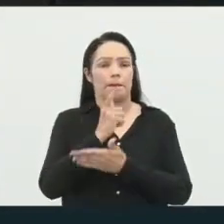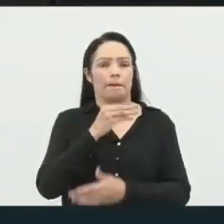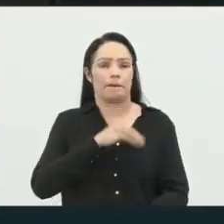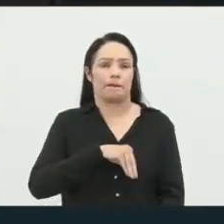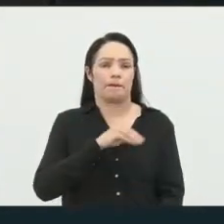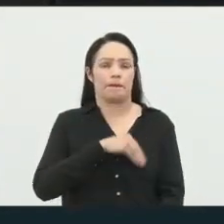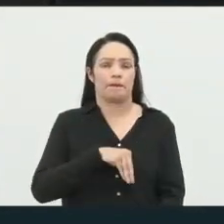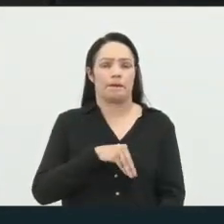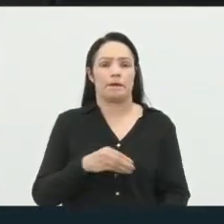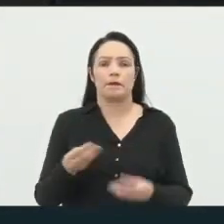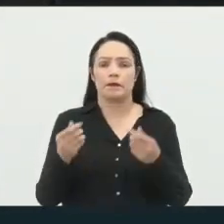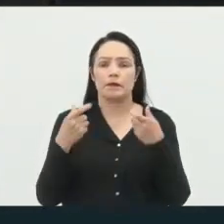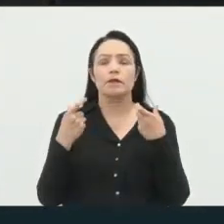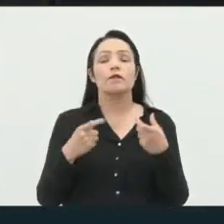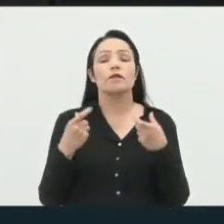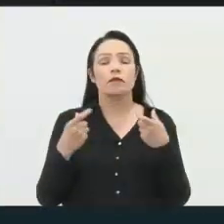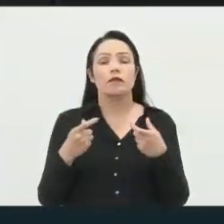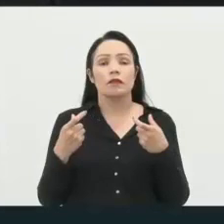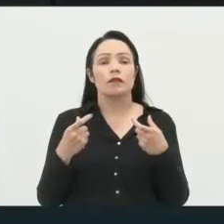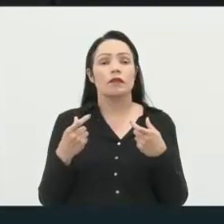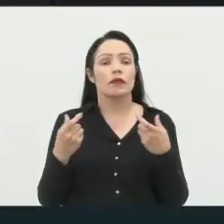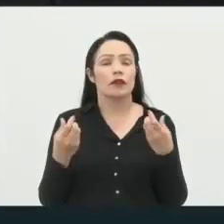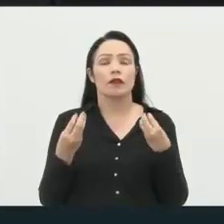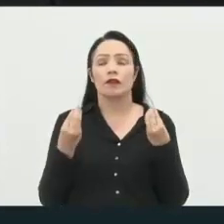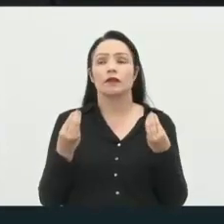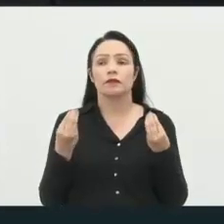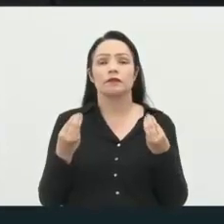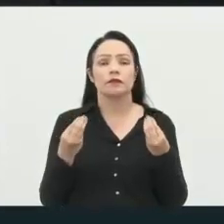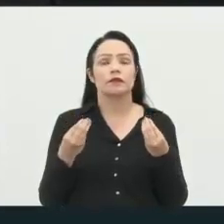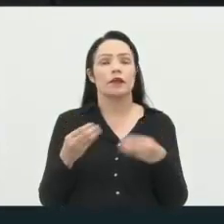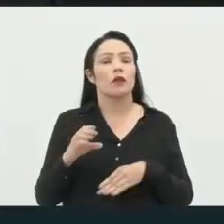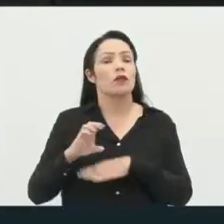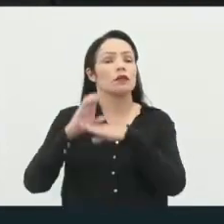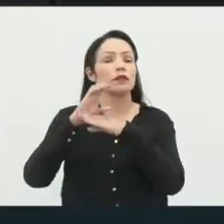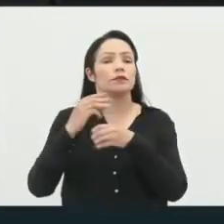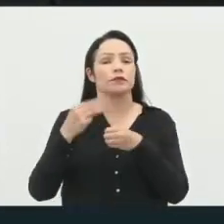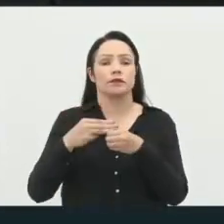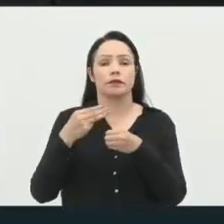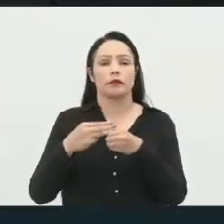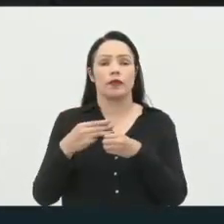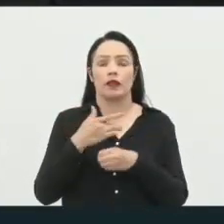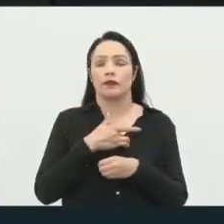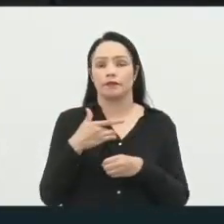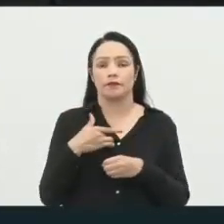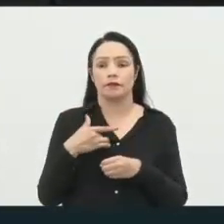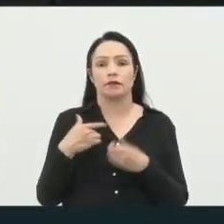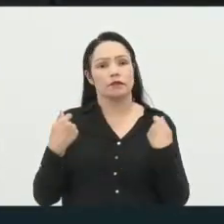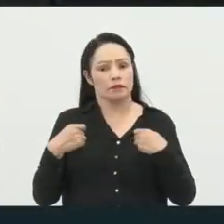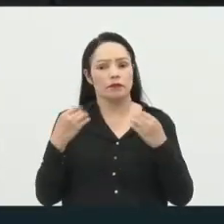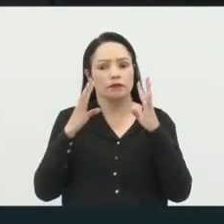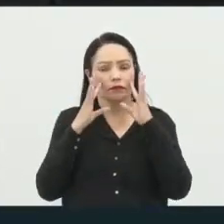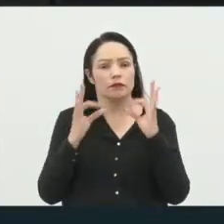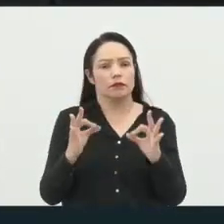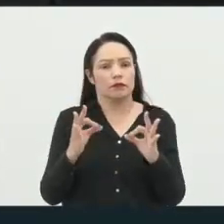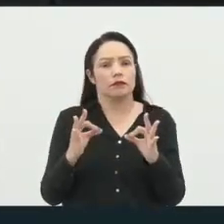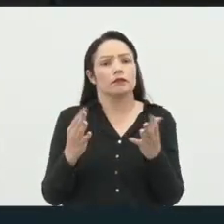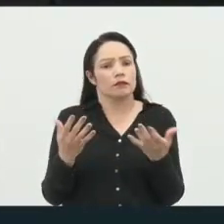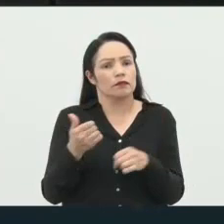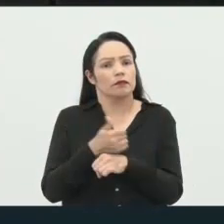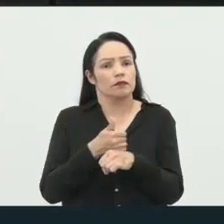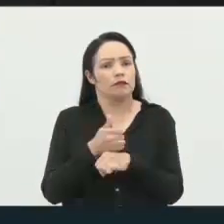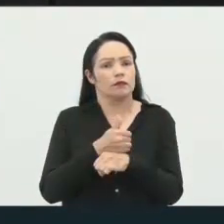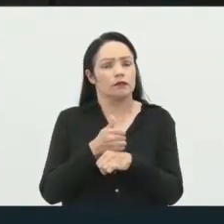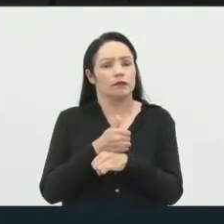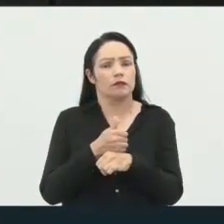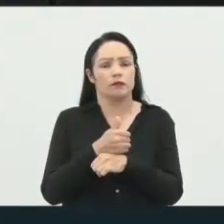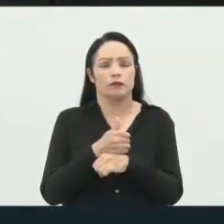que está essa situação desse Conselho Municipal de Saúde que deveria dar atenção ao profissional esse que atende a